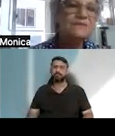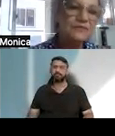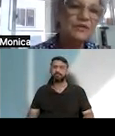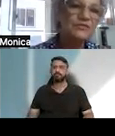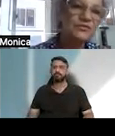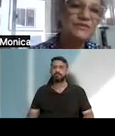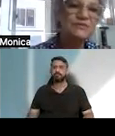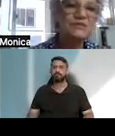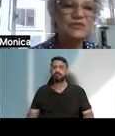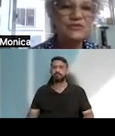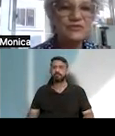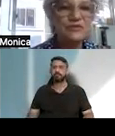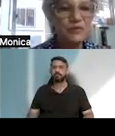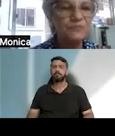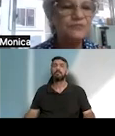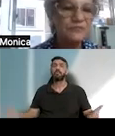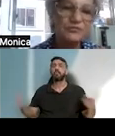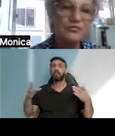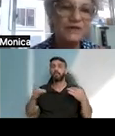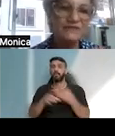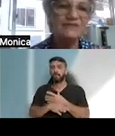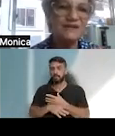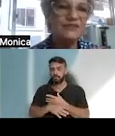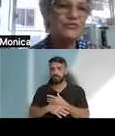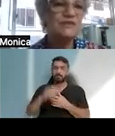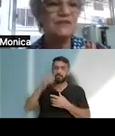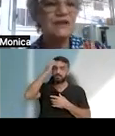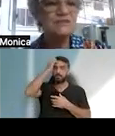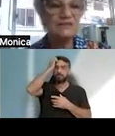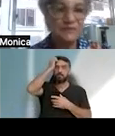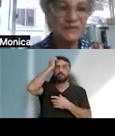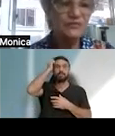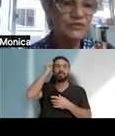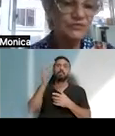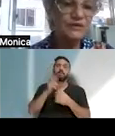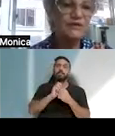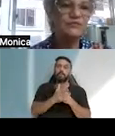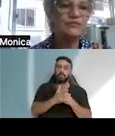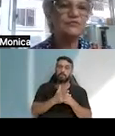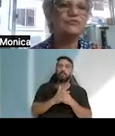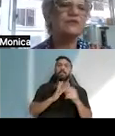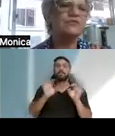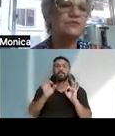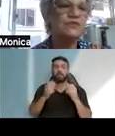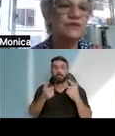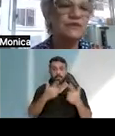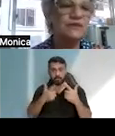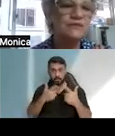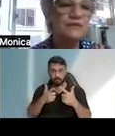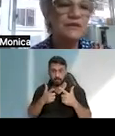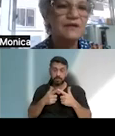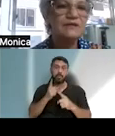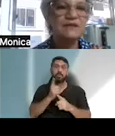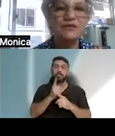E quando terminou, e bom, durante a Covid, a gente também continuou trabalhando com o diagnóstico de